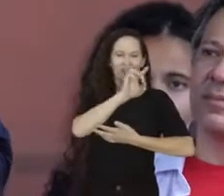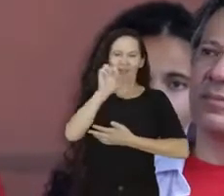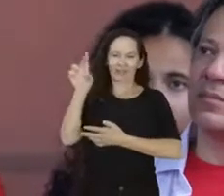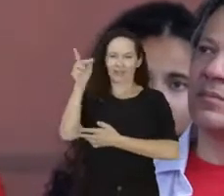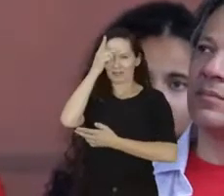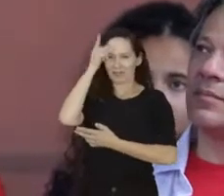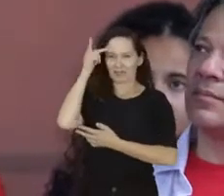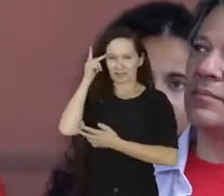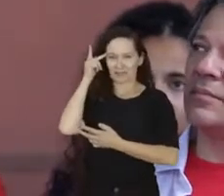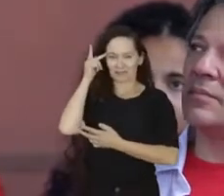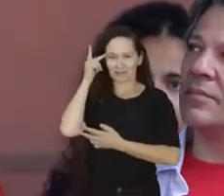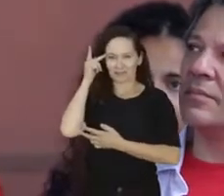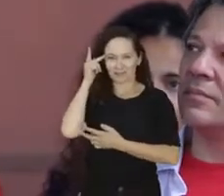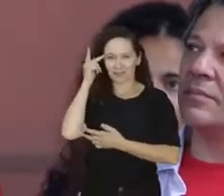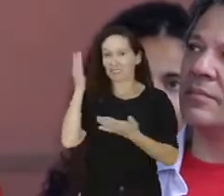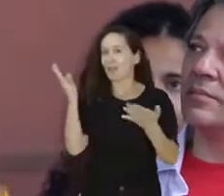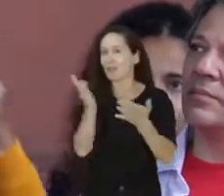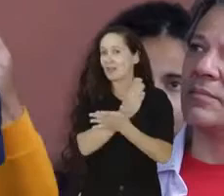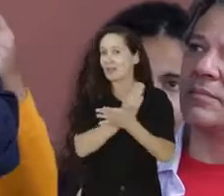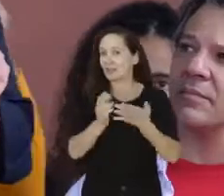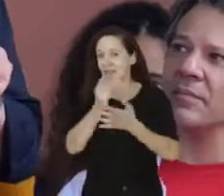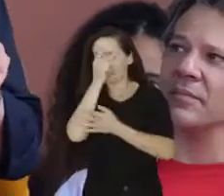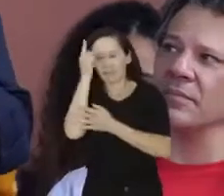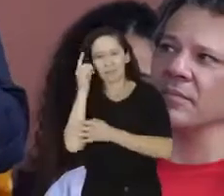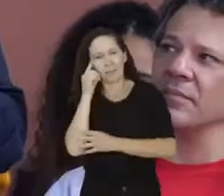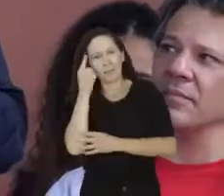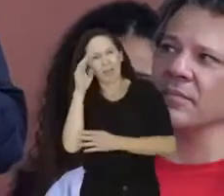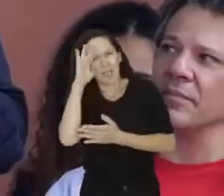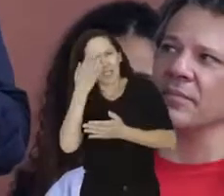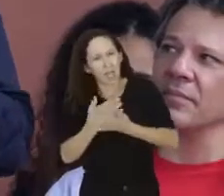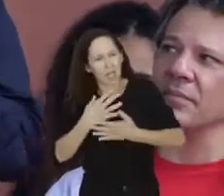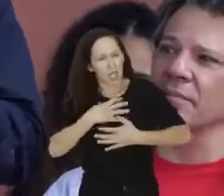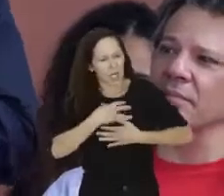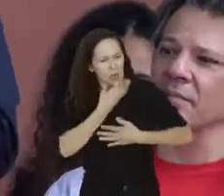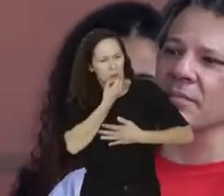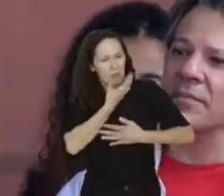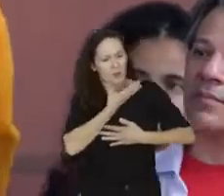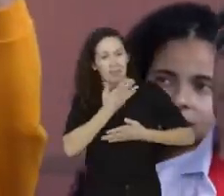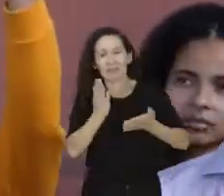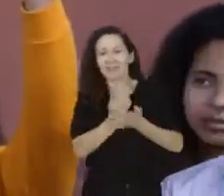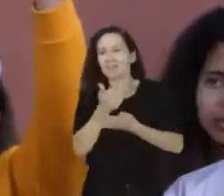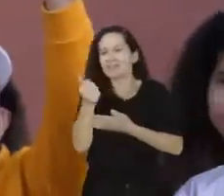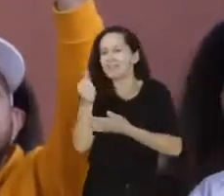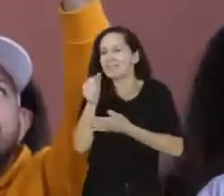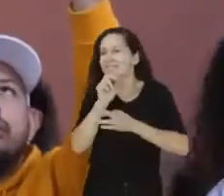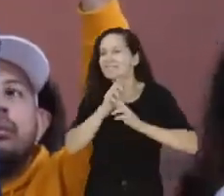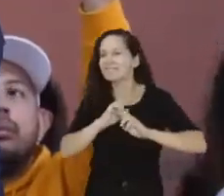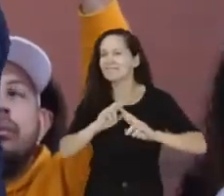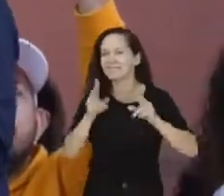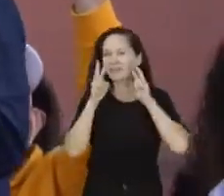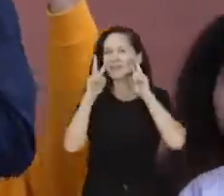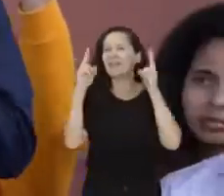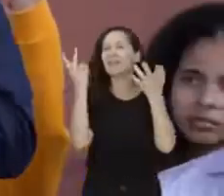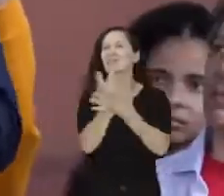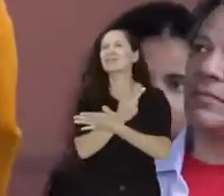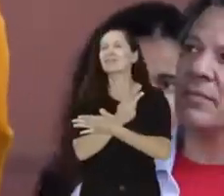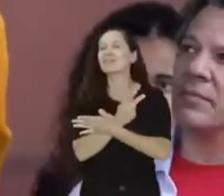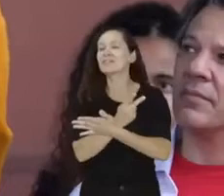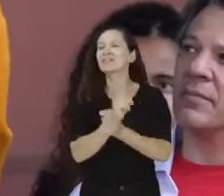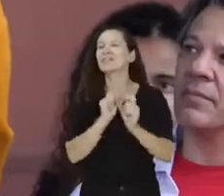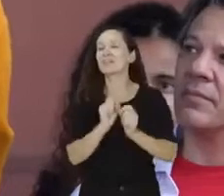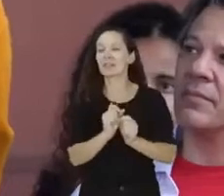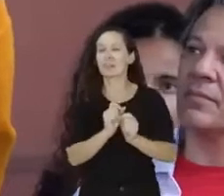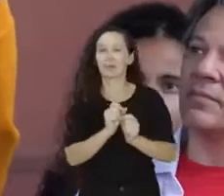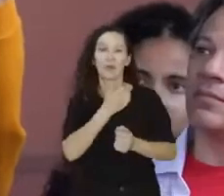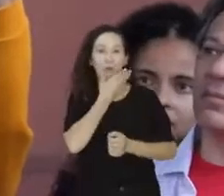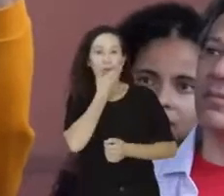E às vezes as pessoas pensam que são boas e não são. Vamos ver o que aconteceu com um cara que foi deputado aqui em